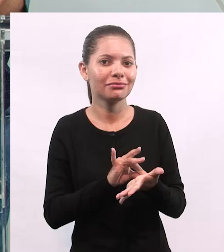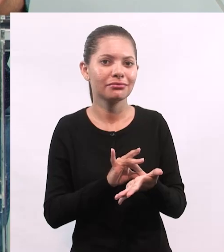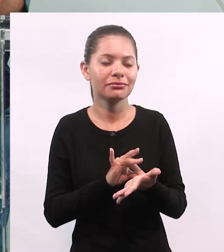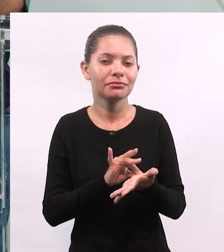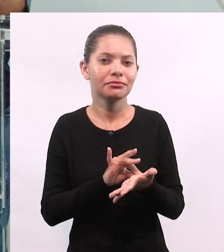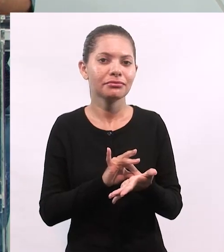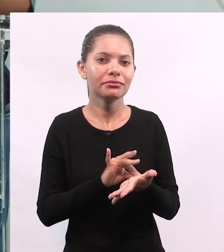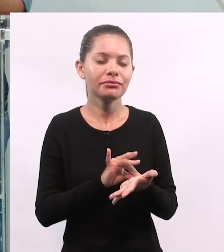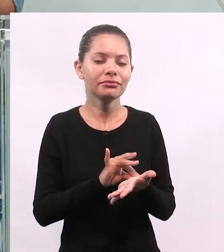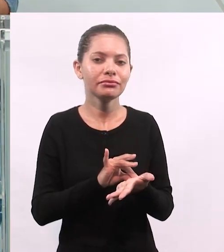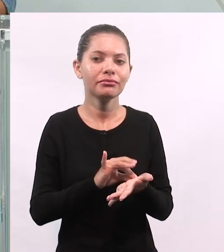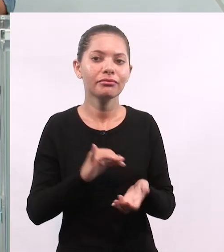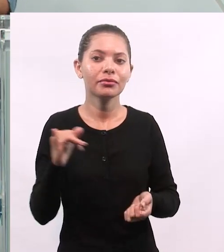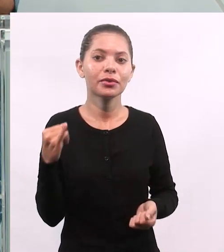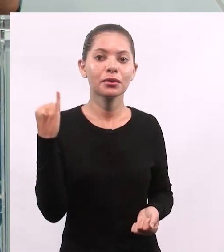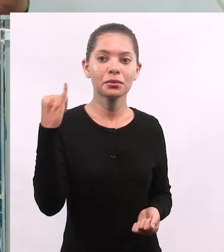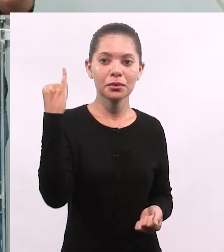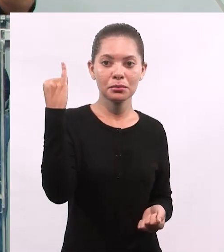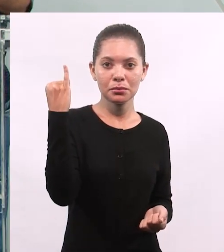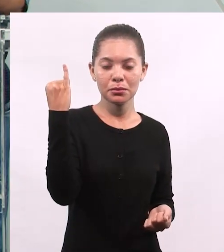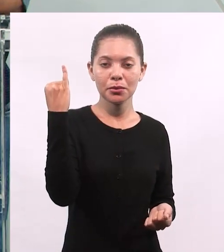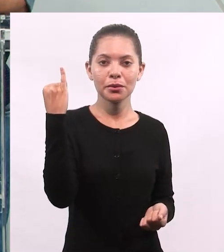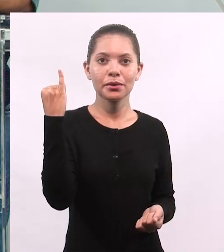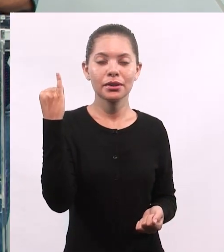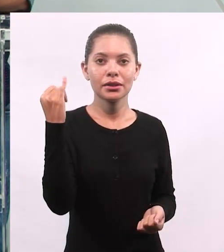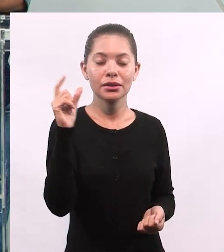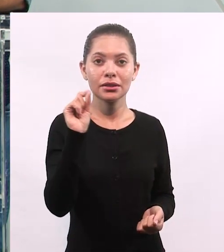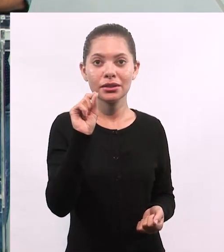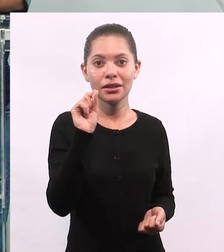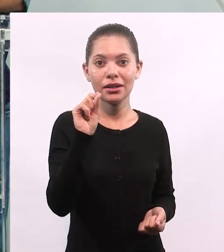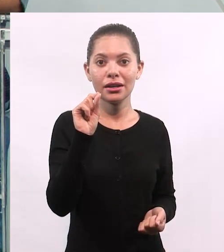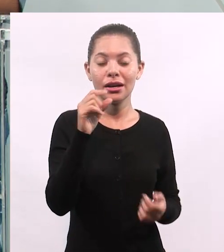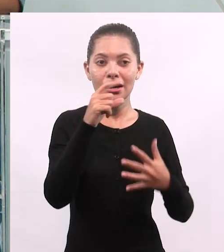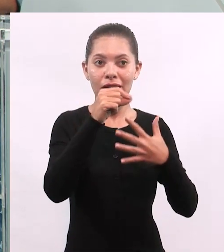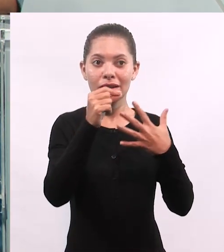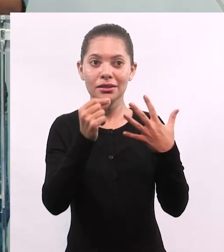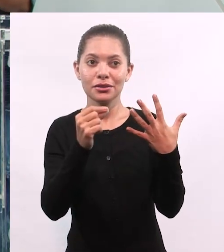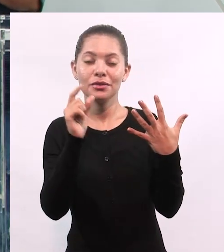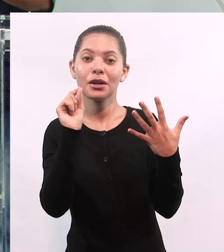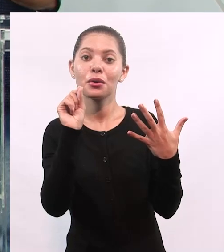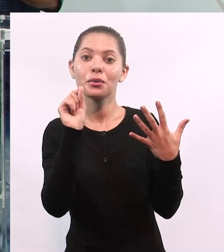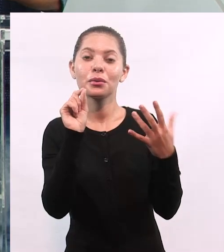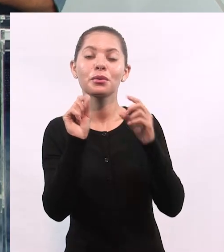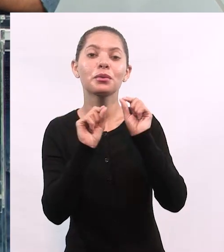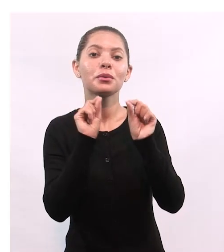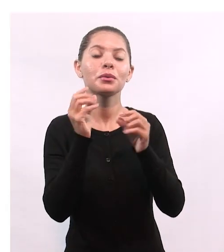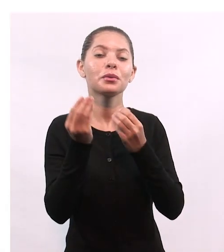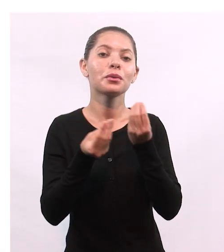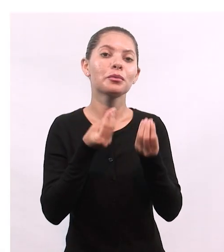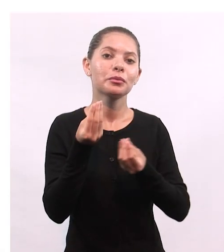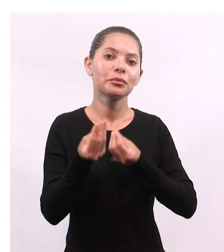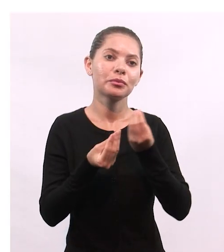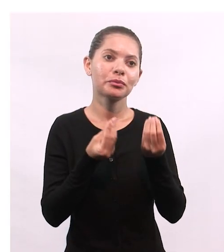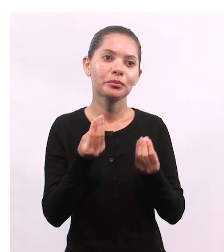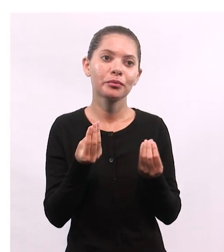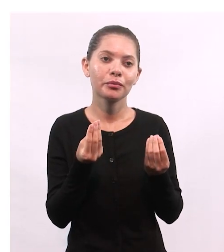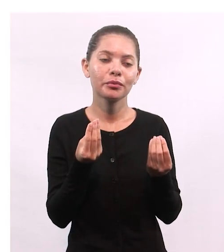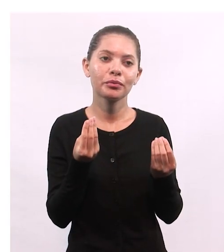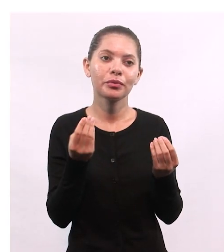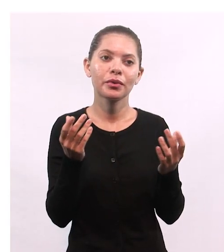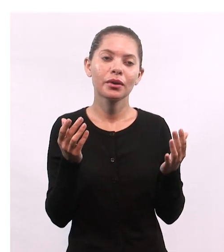verdade. E dado a importância dessa proposição, a gente ainda classifica elas como